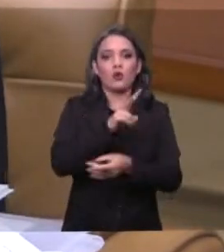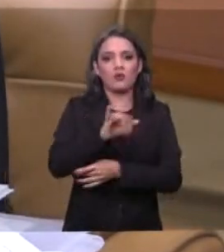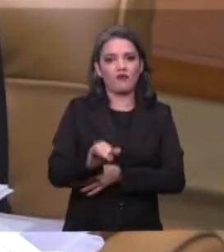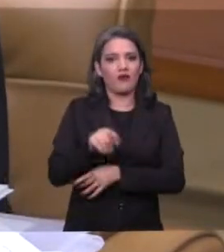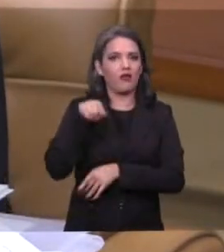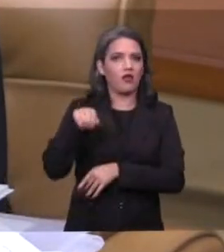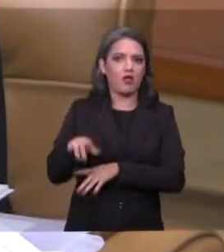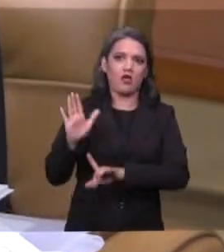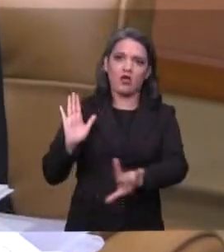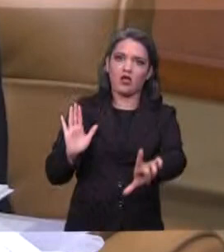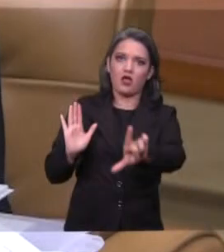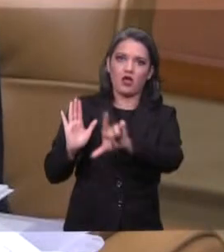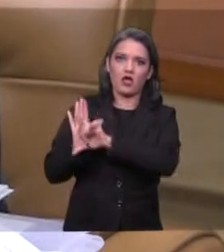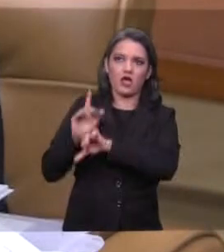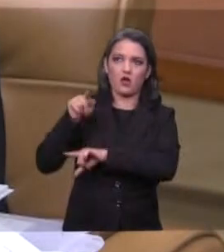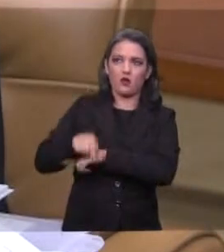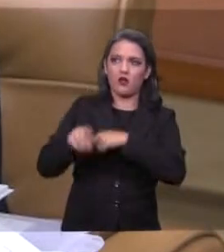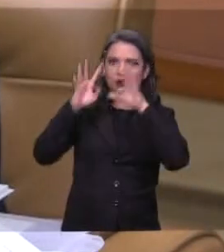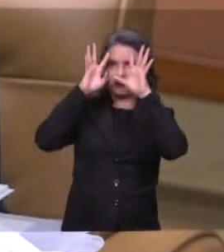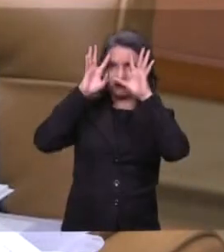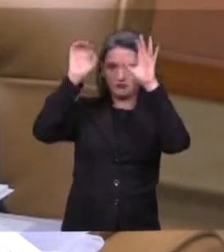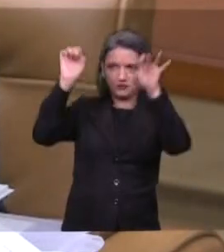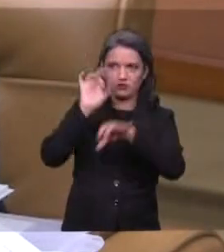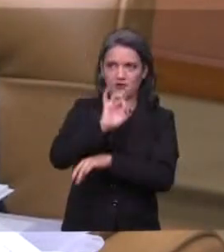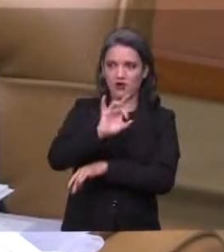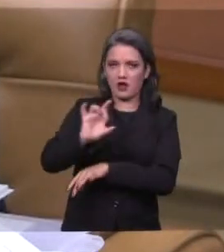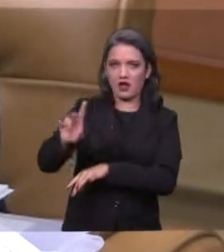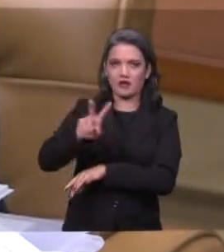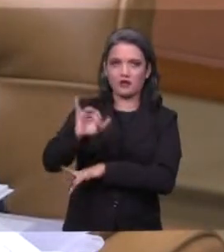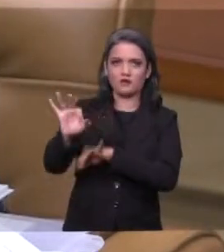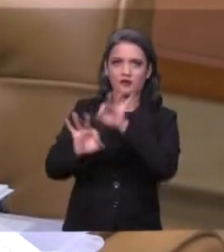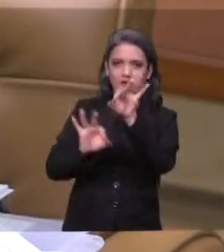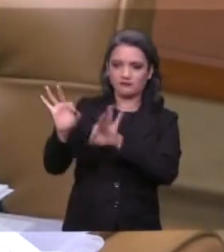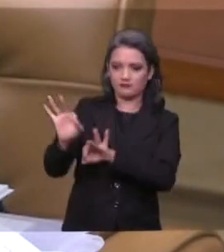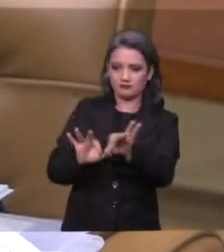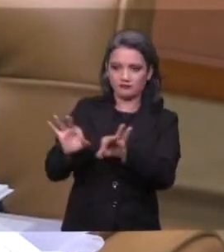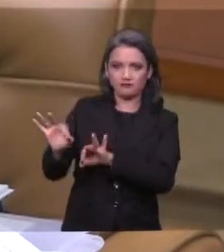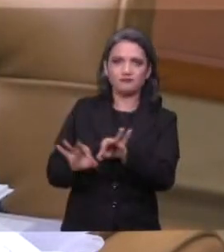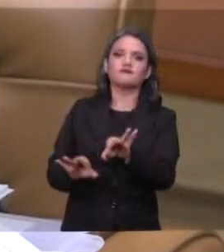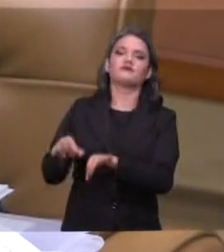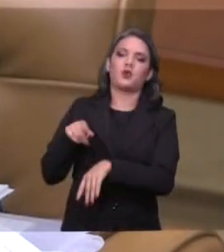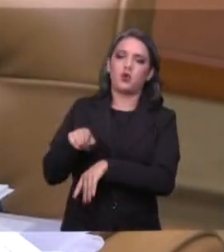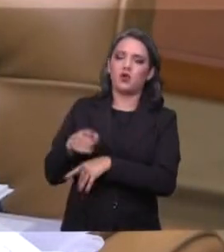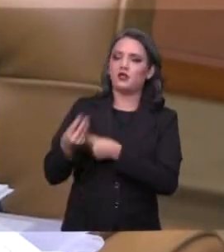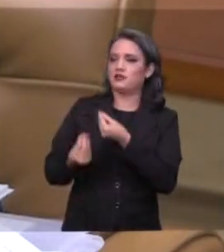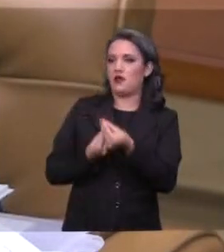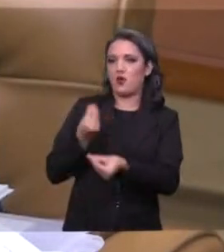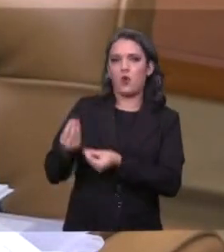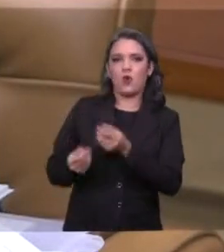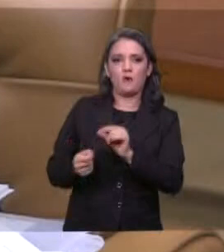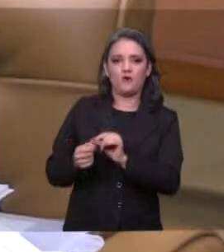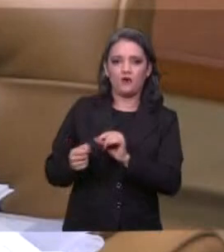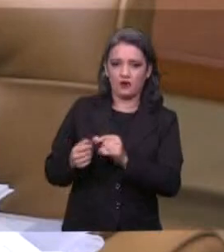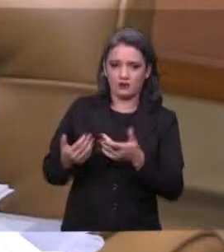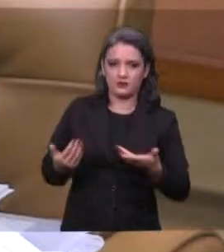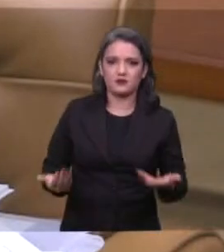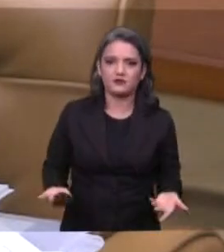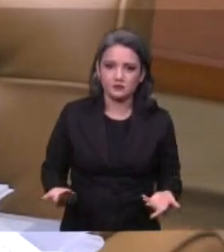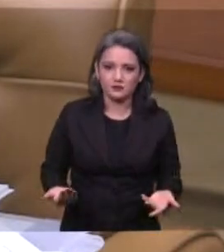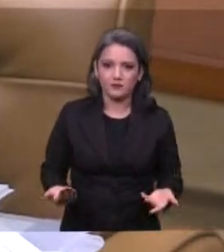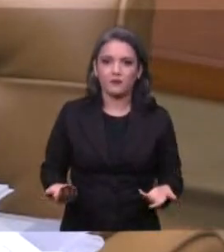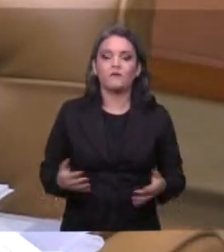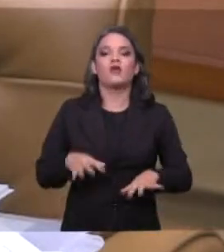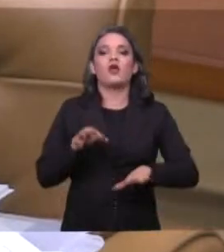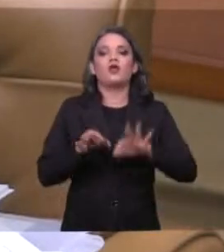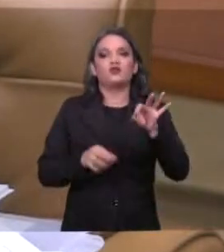lei de organização judiciária. Cada poder judiciário local vai estabelecer como deve criar e a